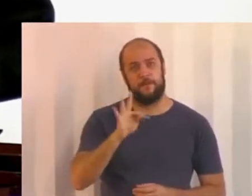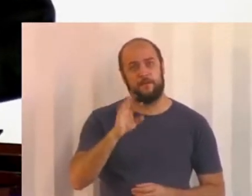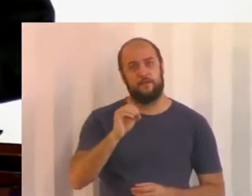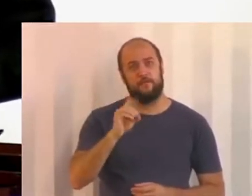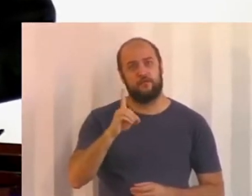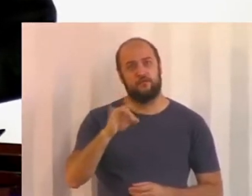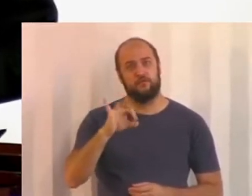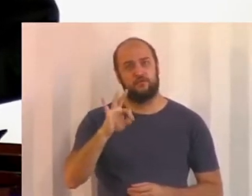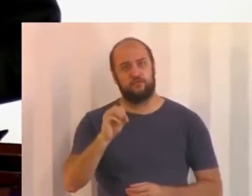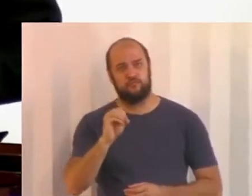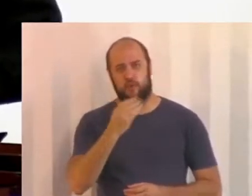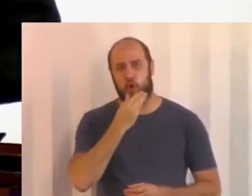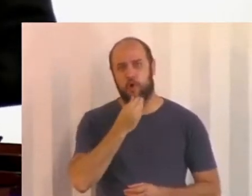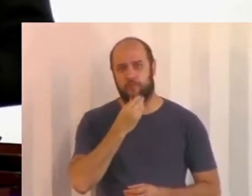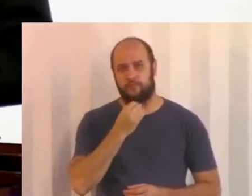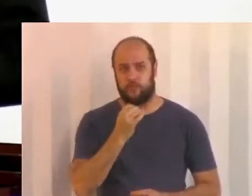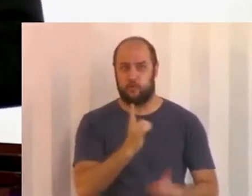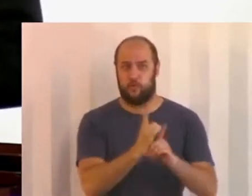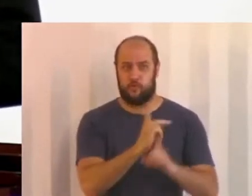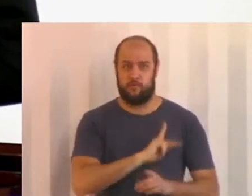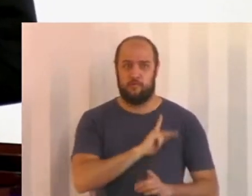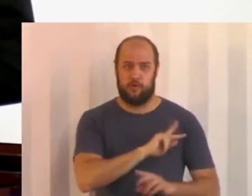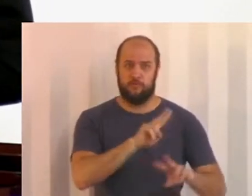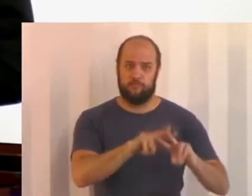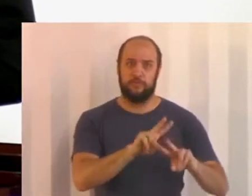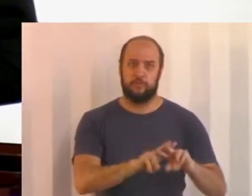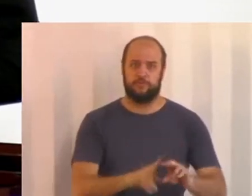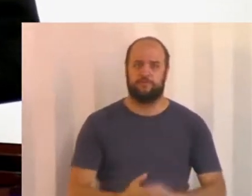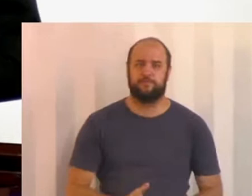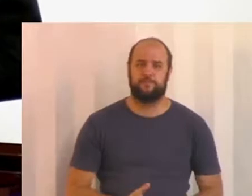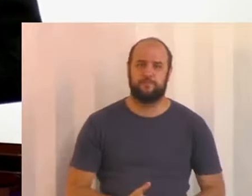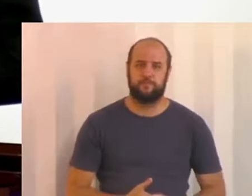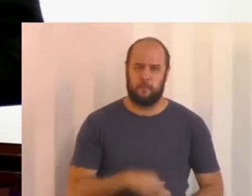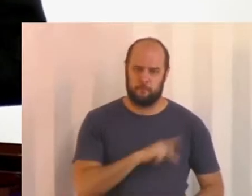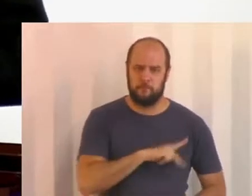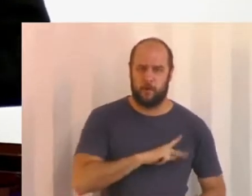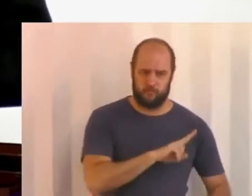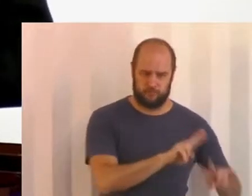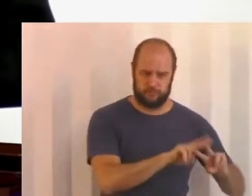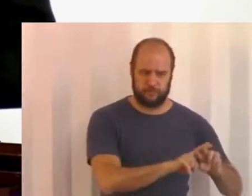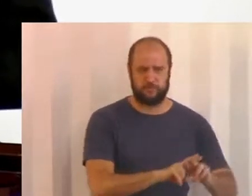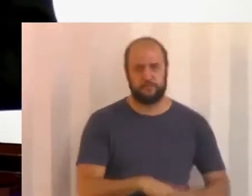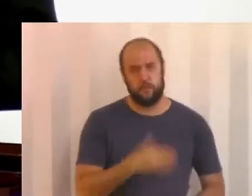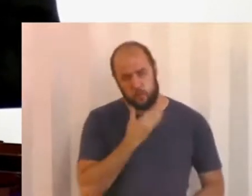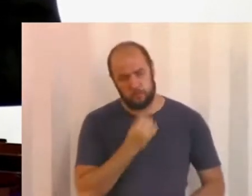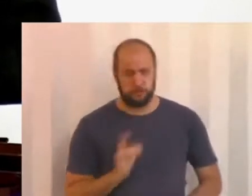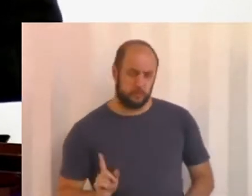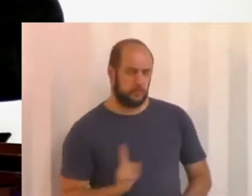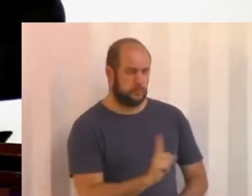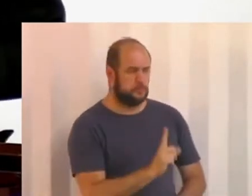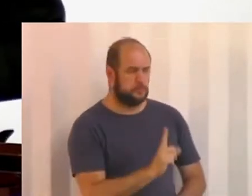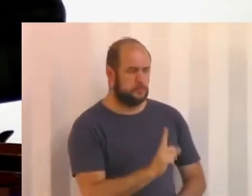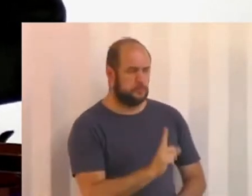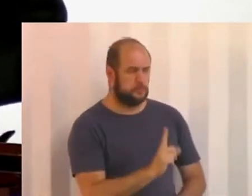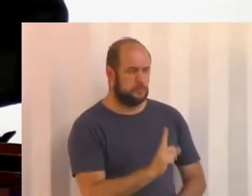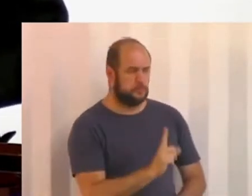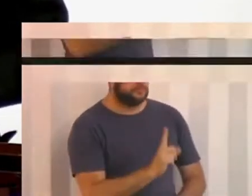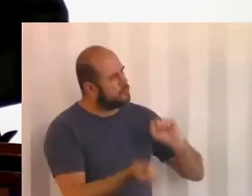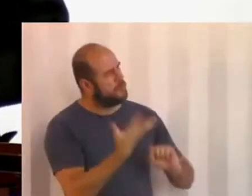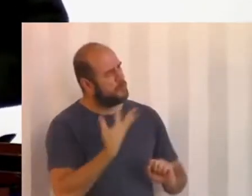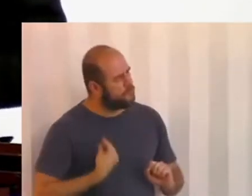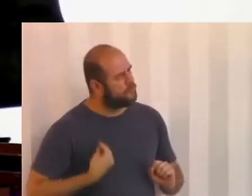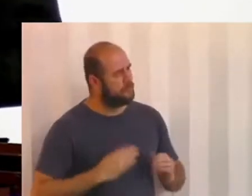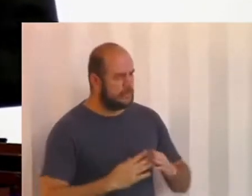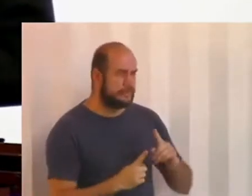se encontrar com Paulo quando ele estava preso lá numa residência em Roma. E Epafrodito contou a Paulo tudo o que estava acontecendo com essa igreja,